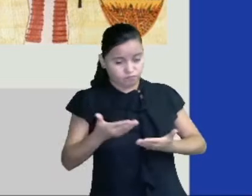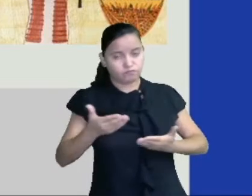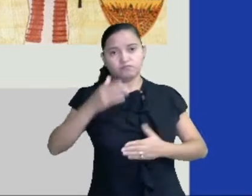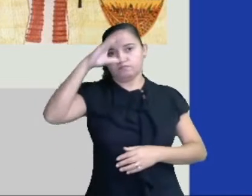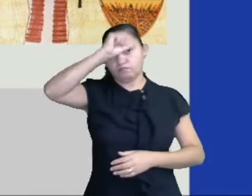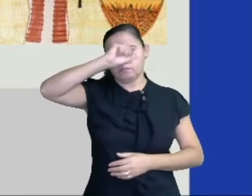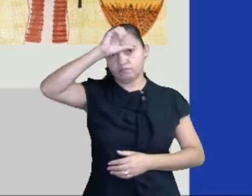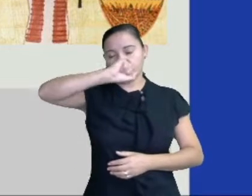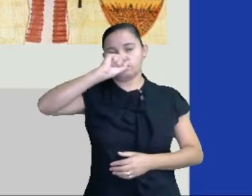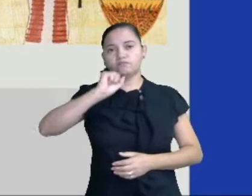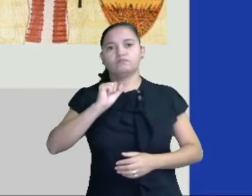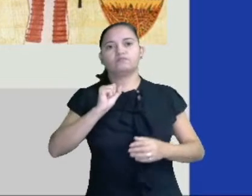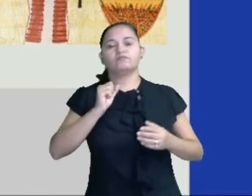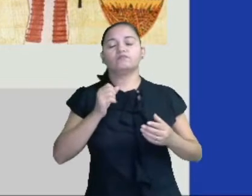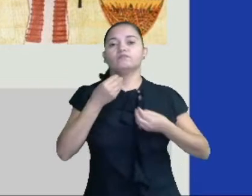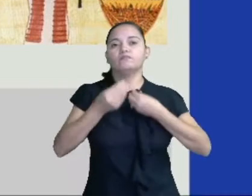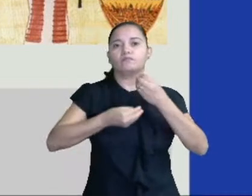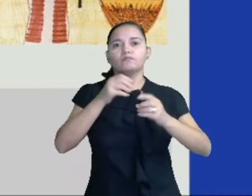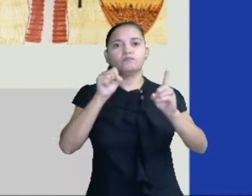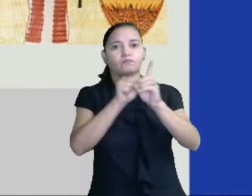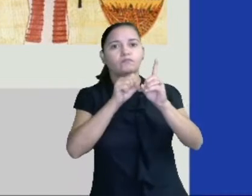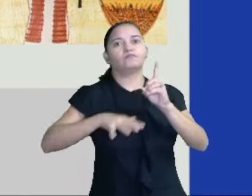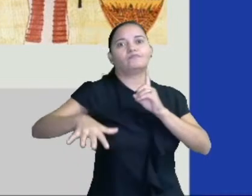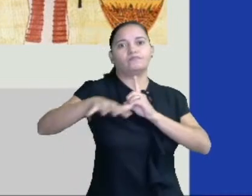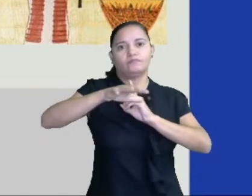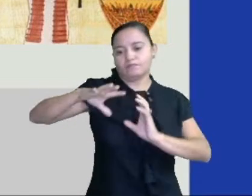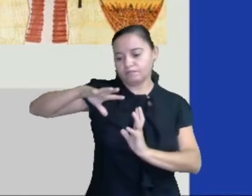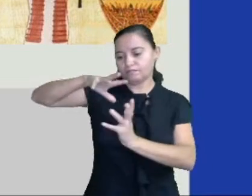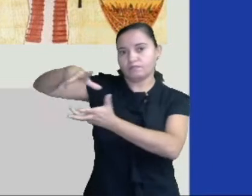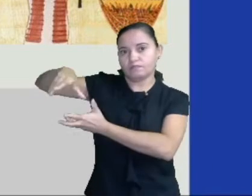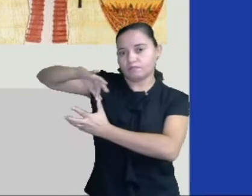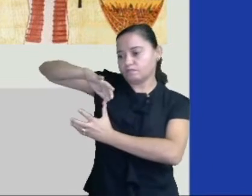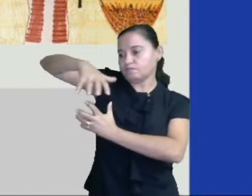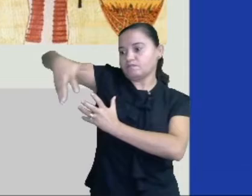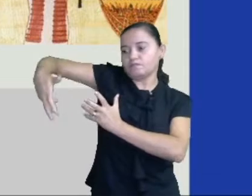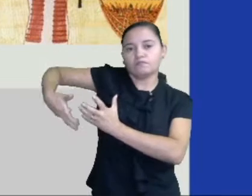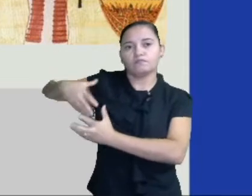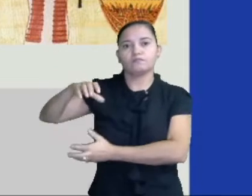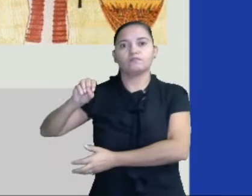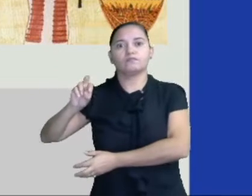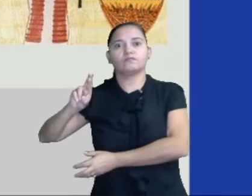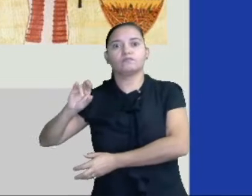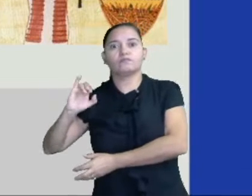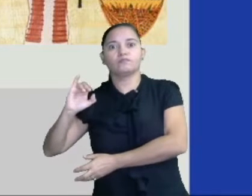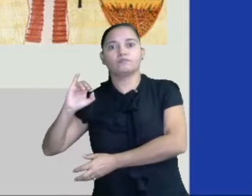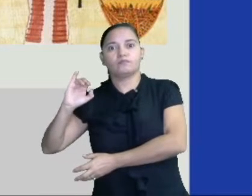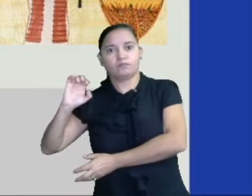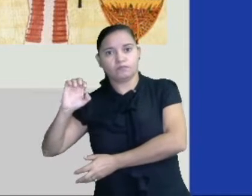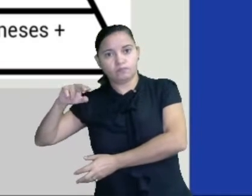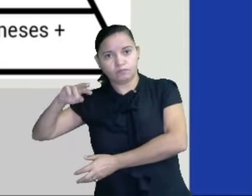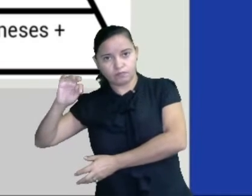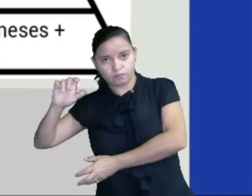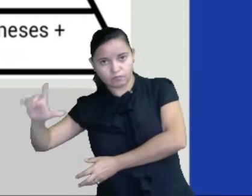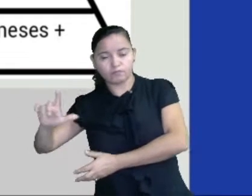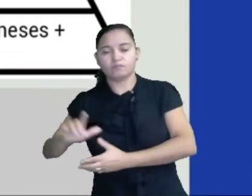que aqui nós iremos tratar. Então, nesse primeiro slide, a gente